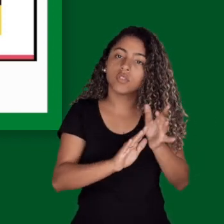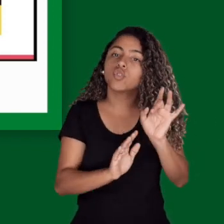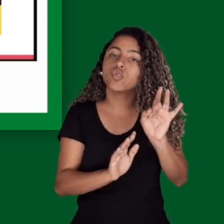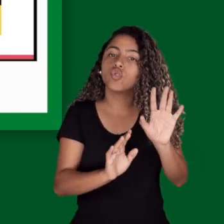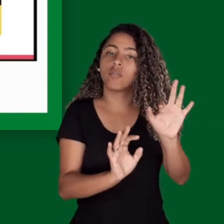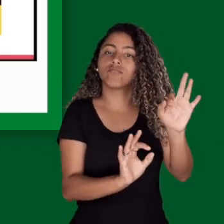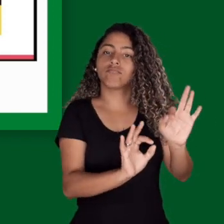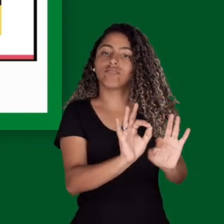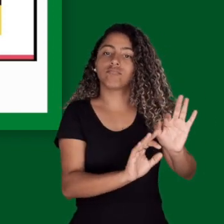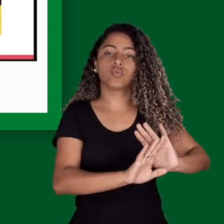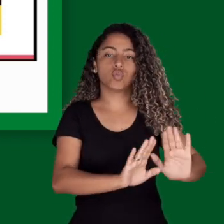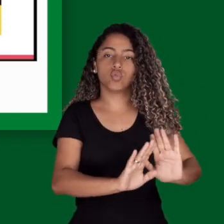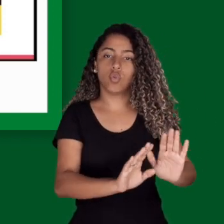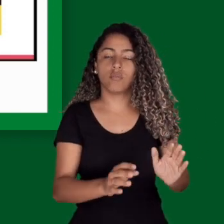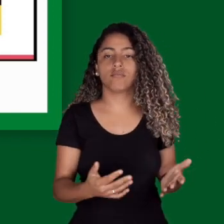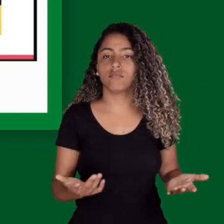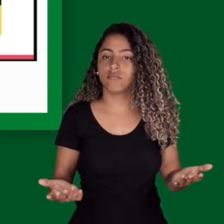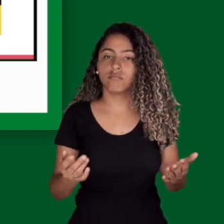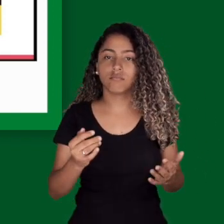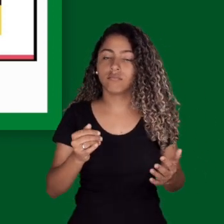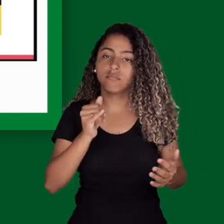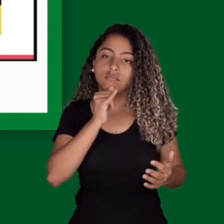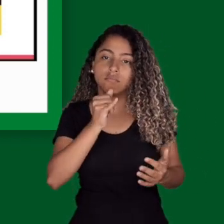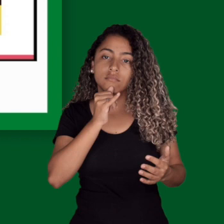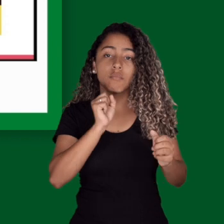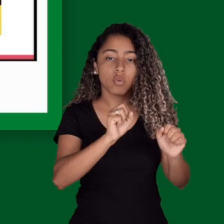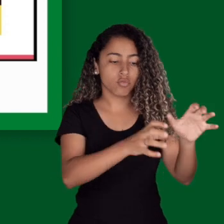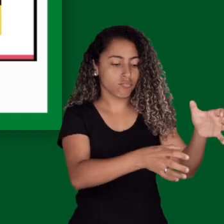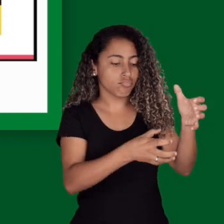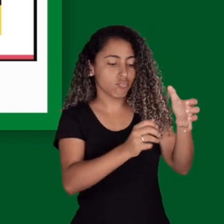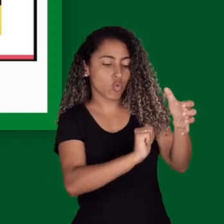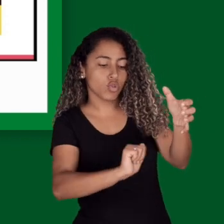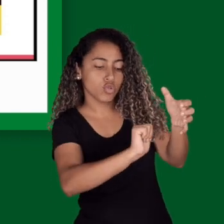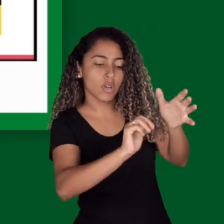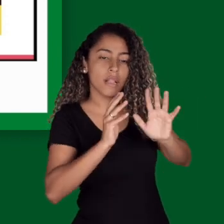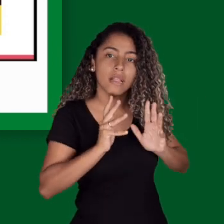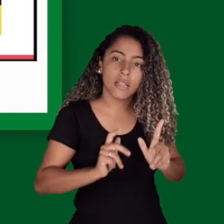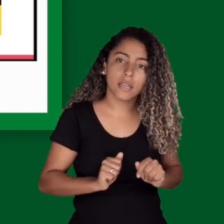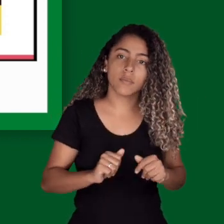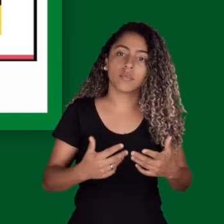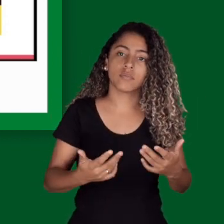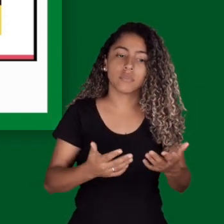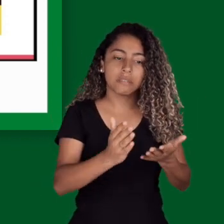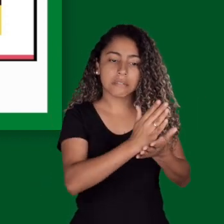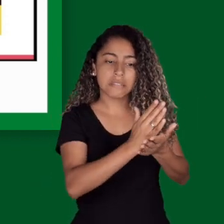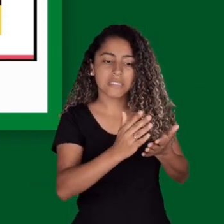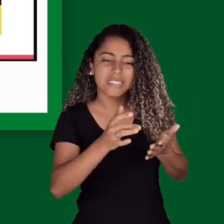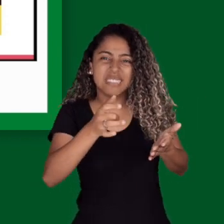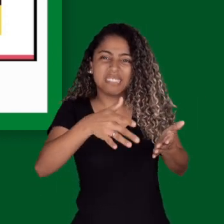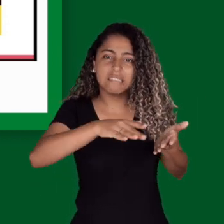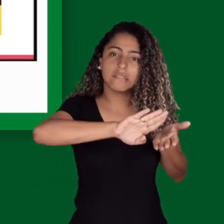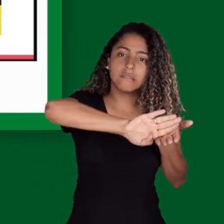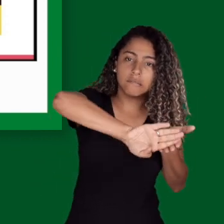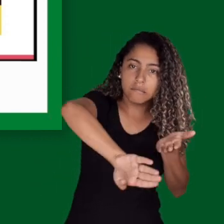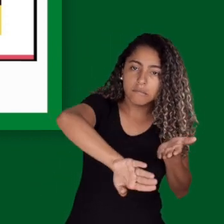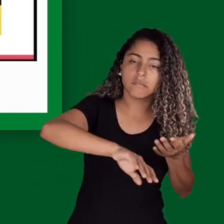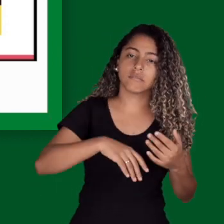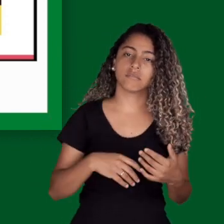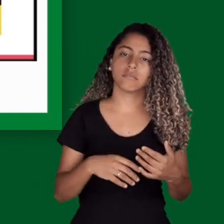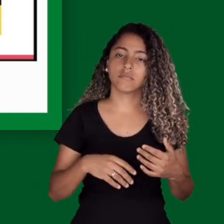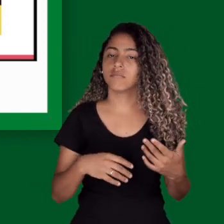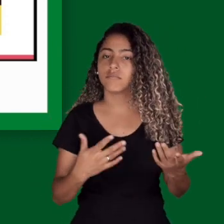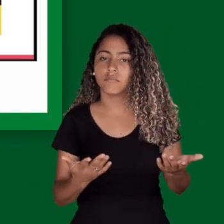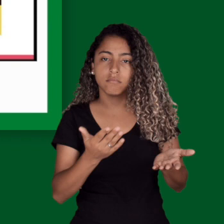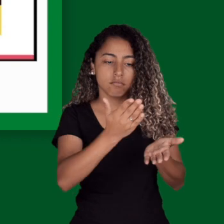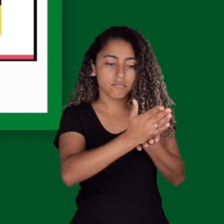adicionada nenhuma substância nesse alimento. Então, eles podem ter sido submetidos a um processo de limpeza, de remoção de partes não